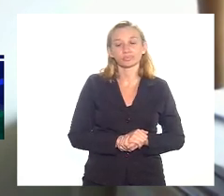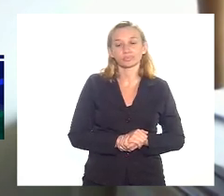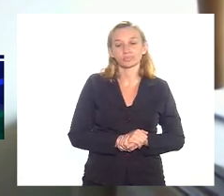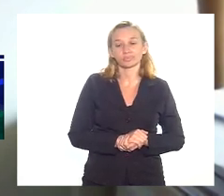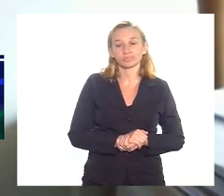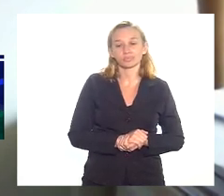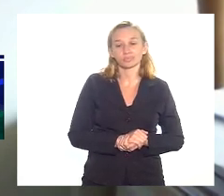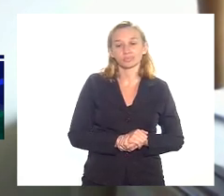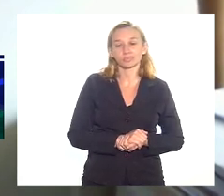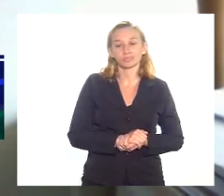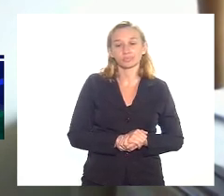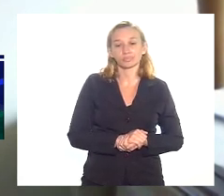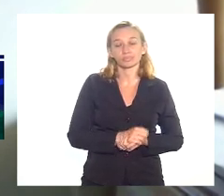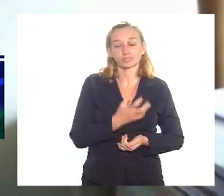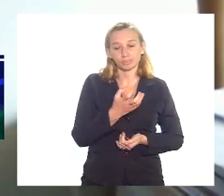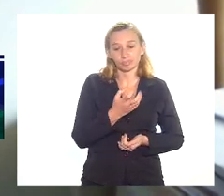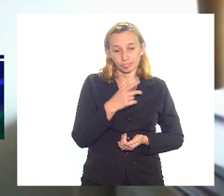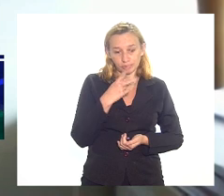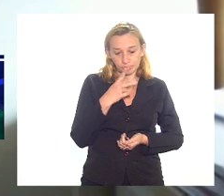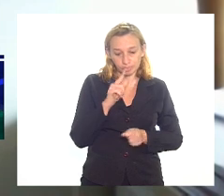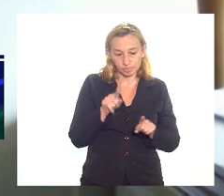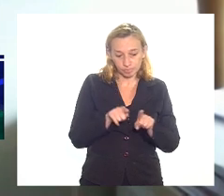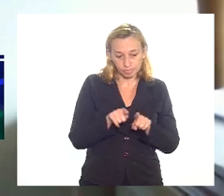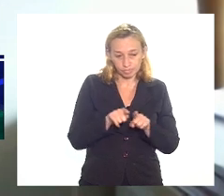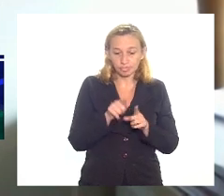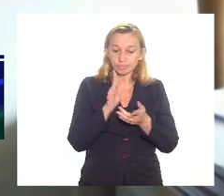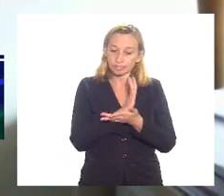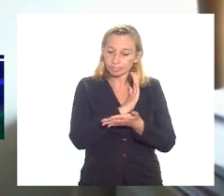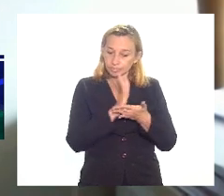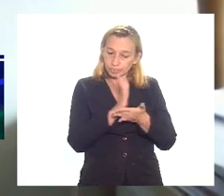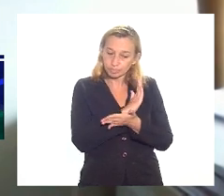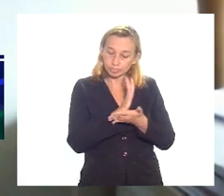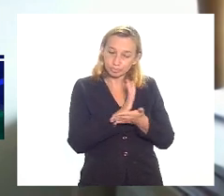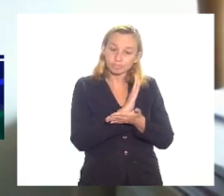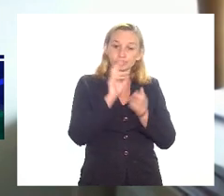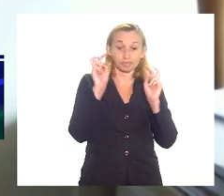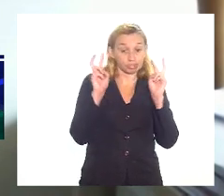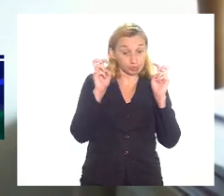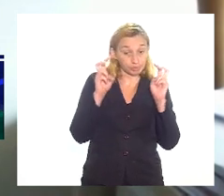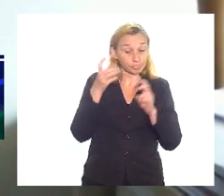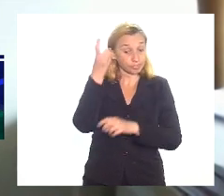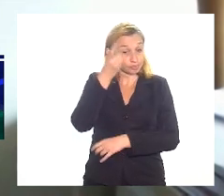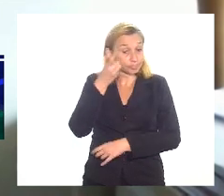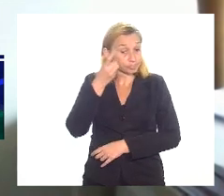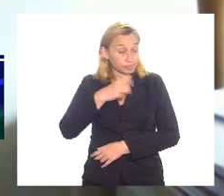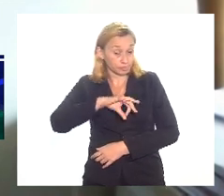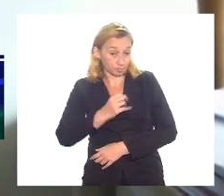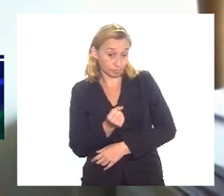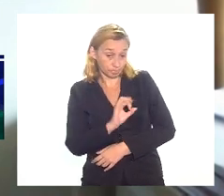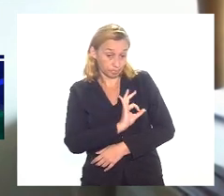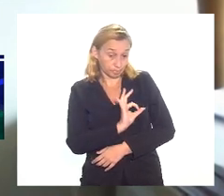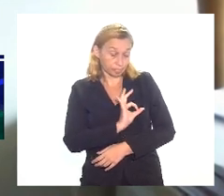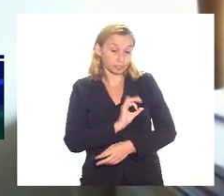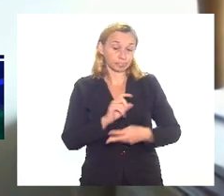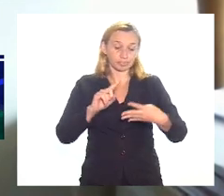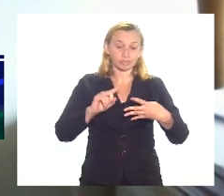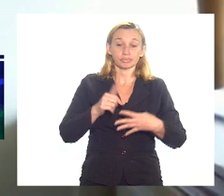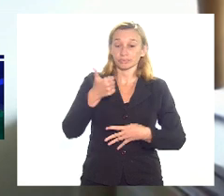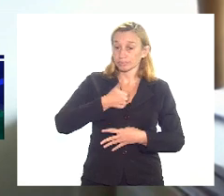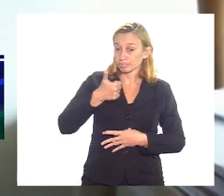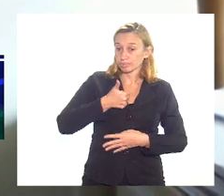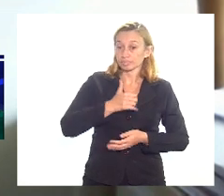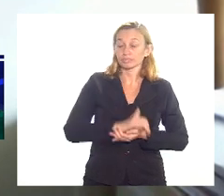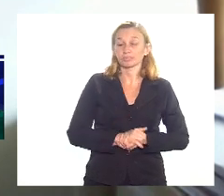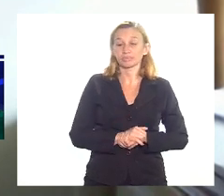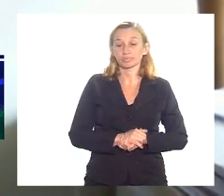E queria aqui desmistificar algumas questões, deputada Marta Rocha. A primeira é que a